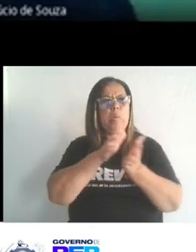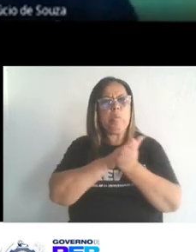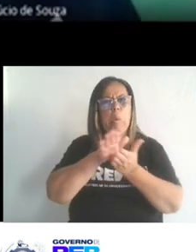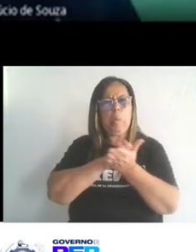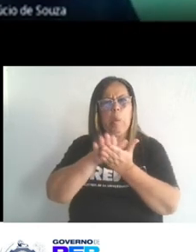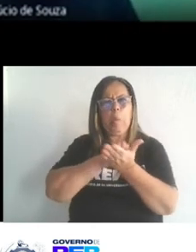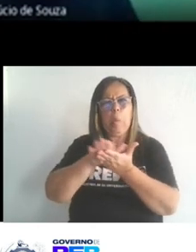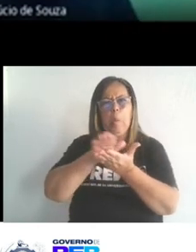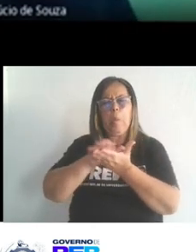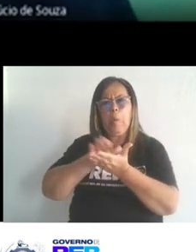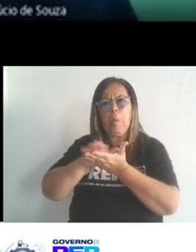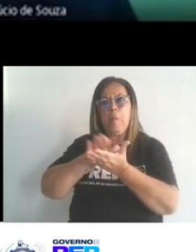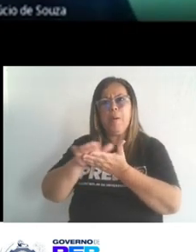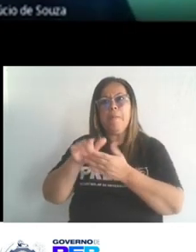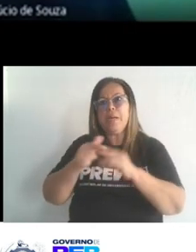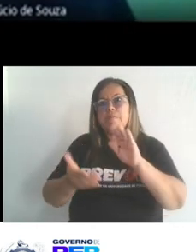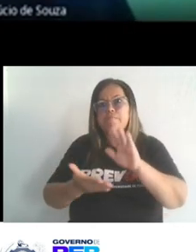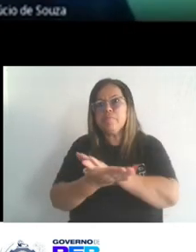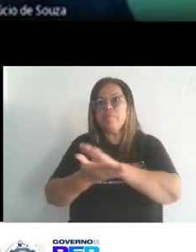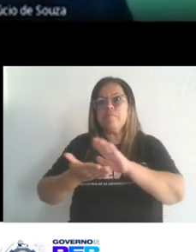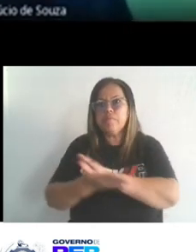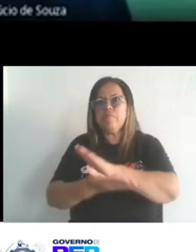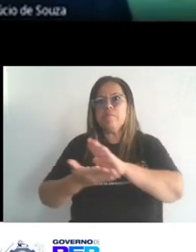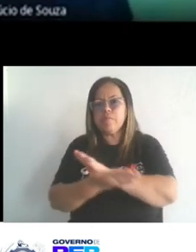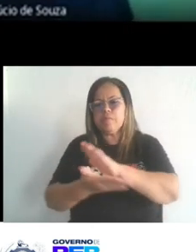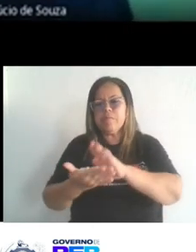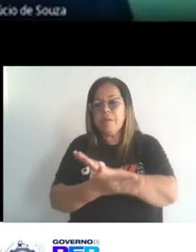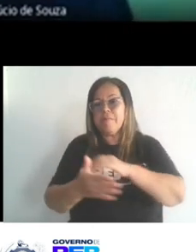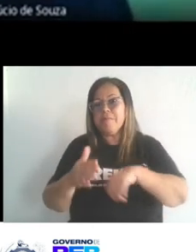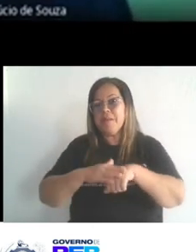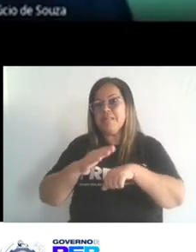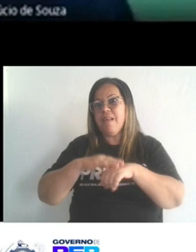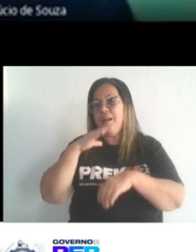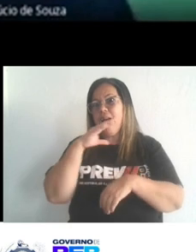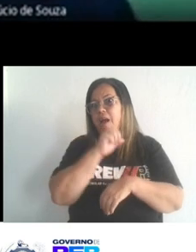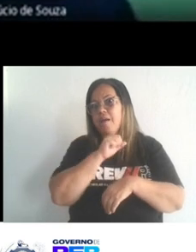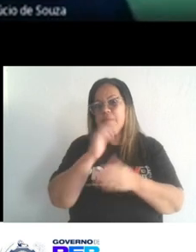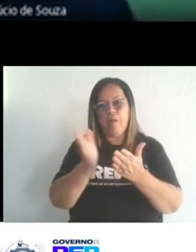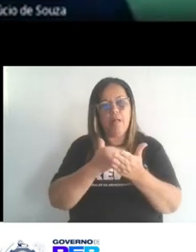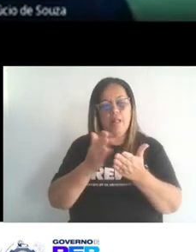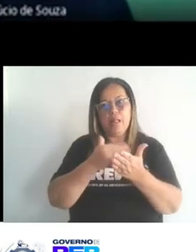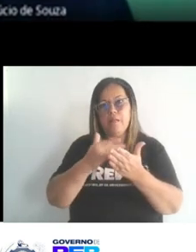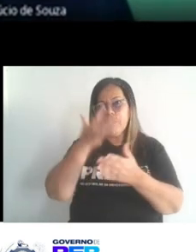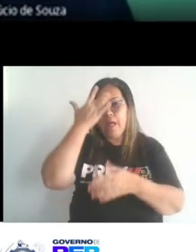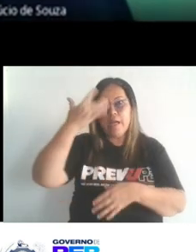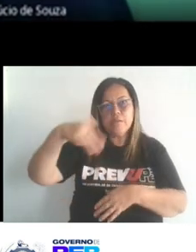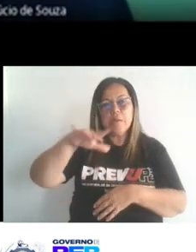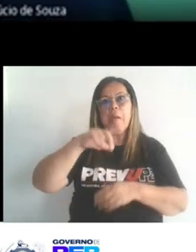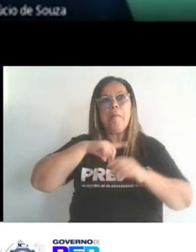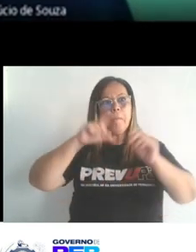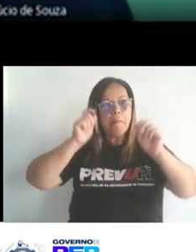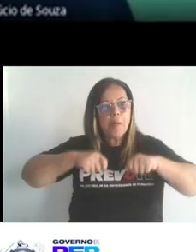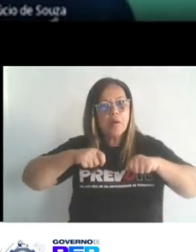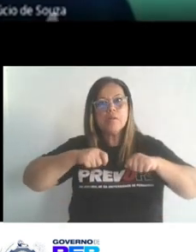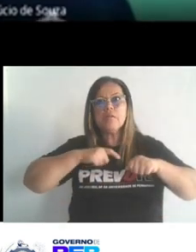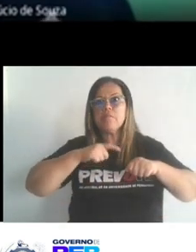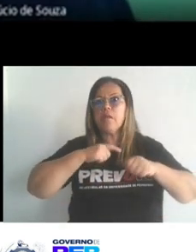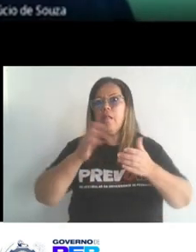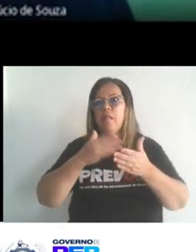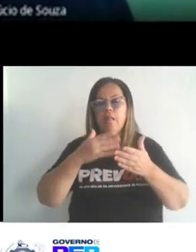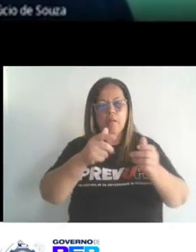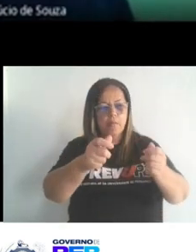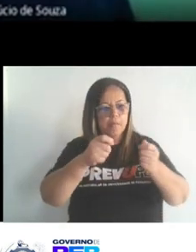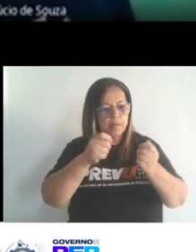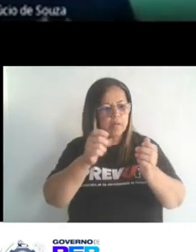rapidez os livros e vai fazer com que a população tenha acesso a um número cada vez maior de